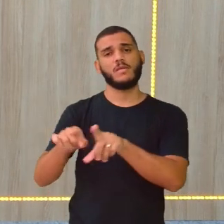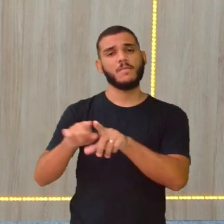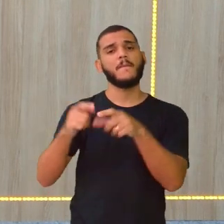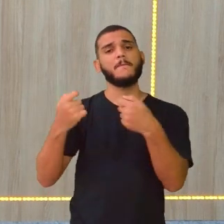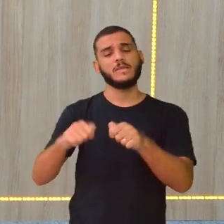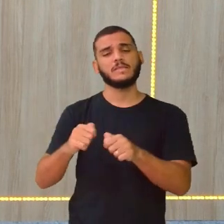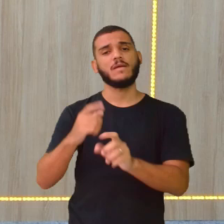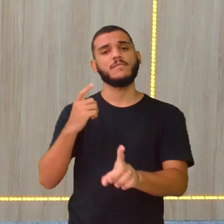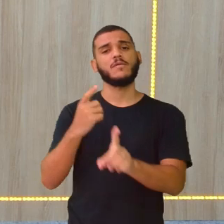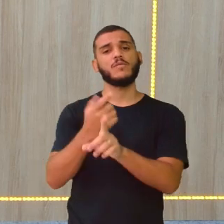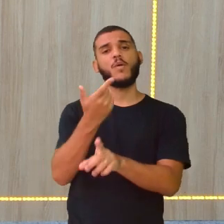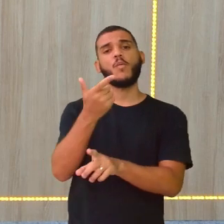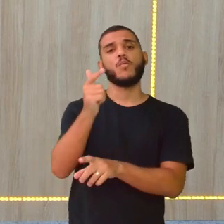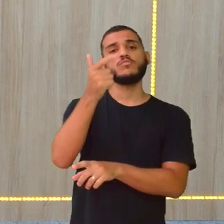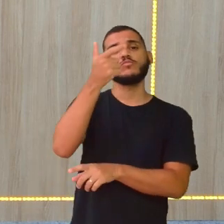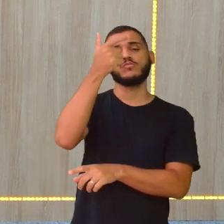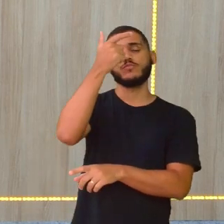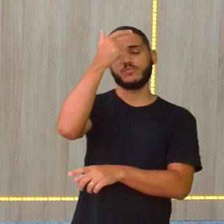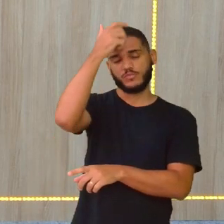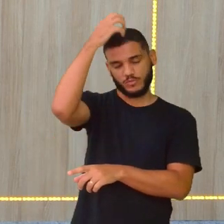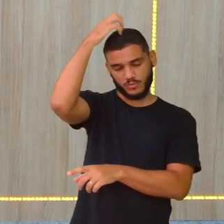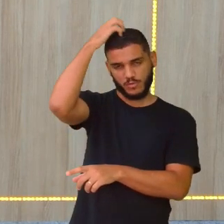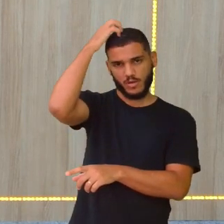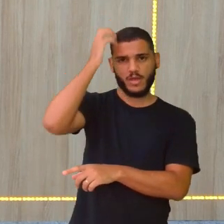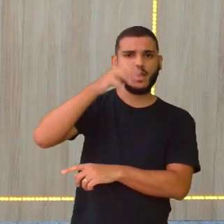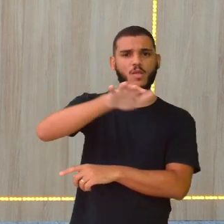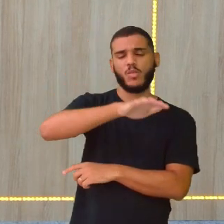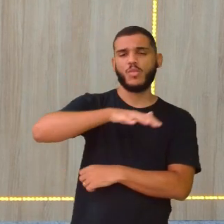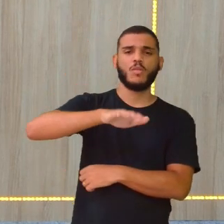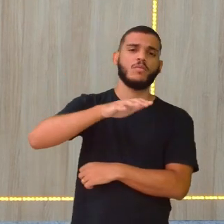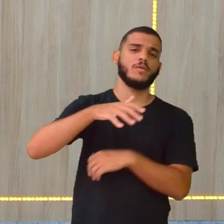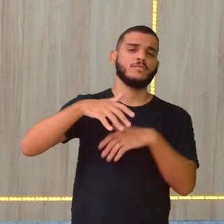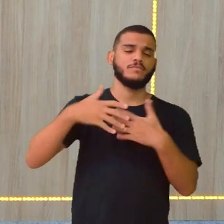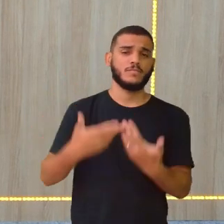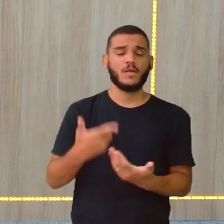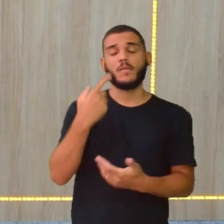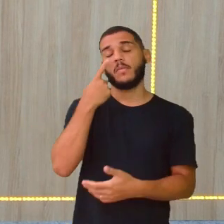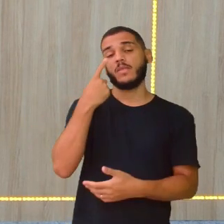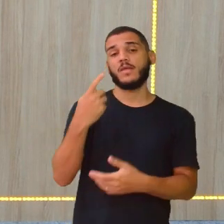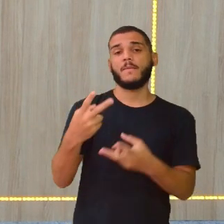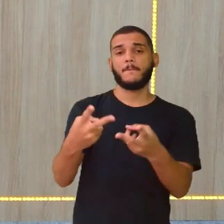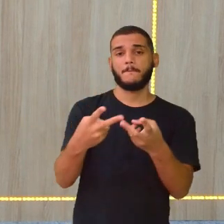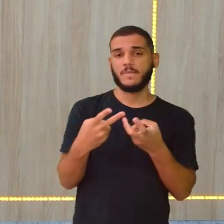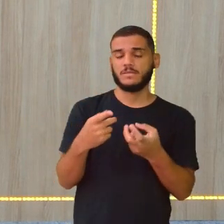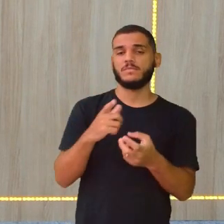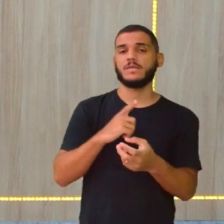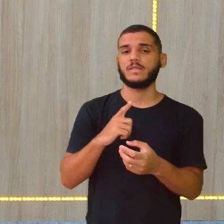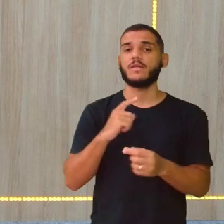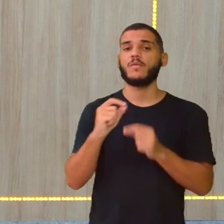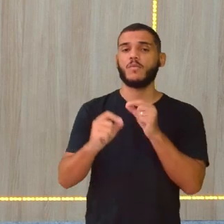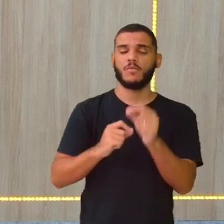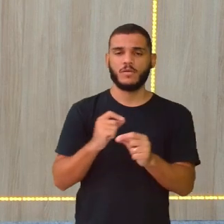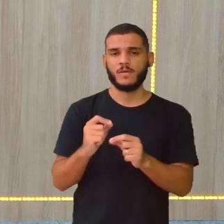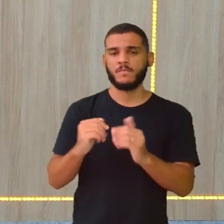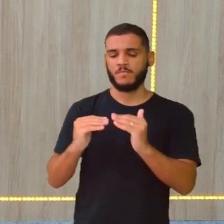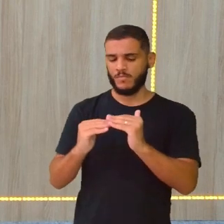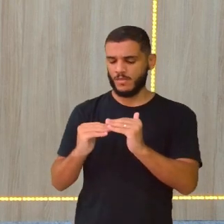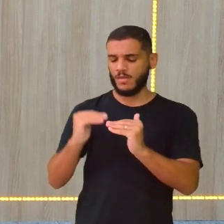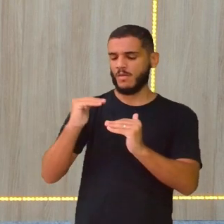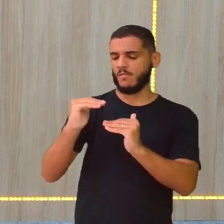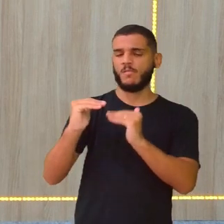rei Herodes, que era o rei daquela localidade. Então é interessante perceber, não é, essa hierarquia